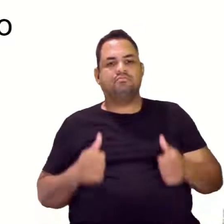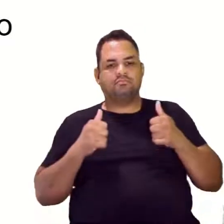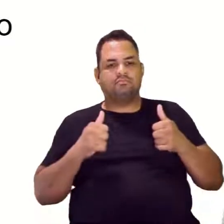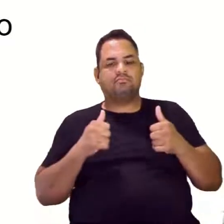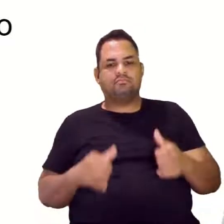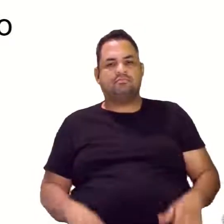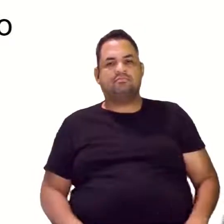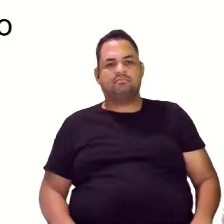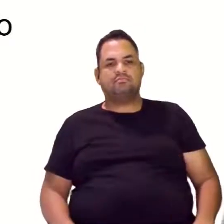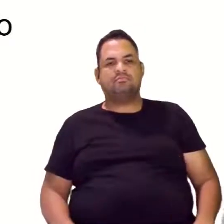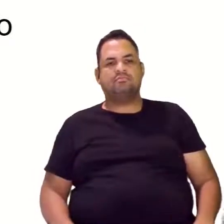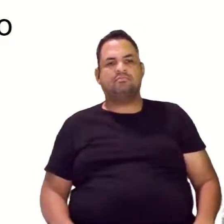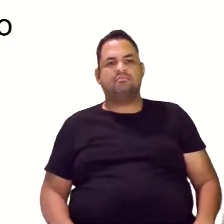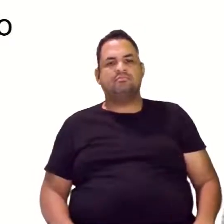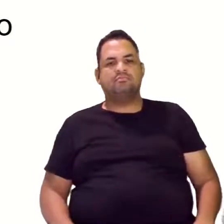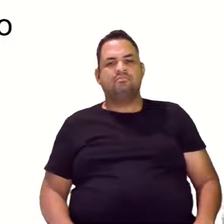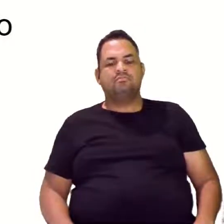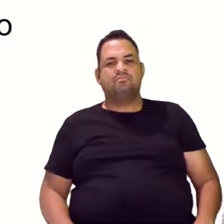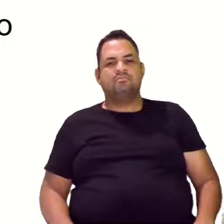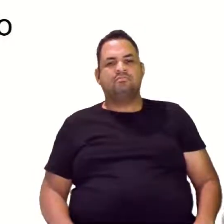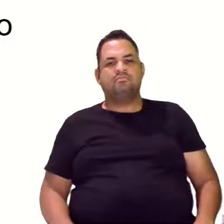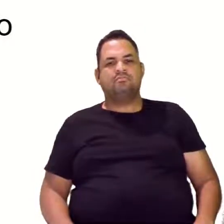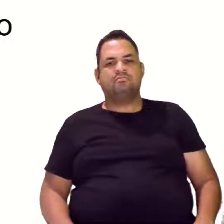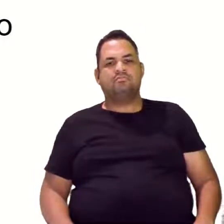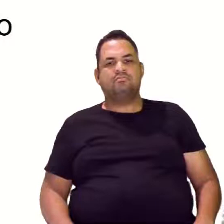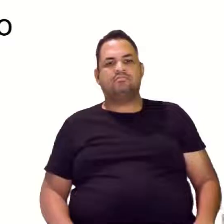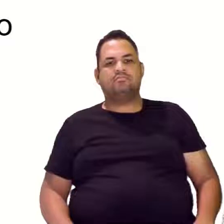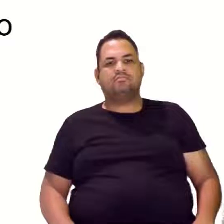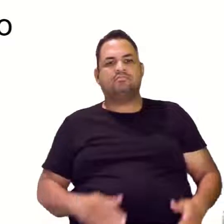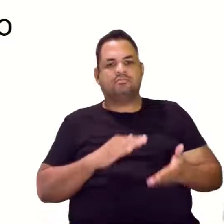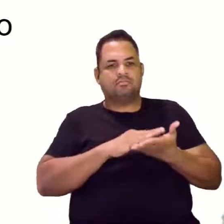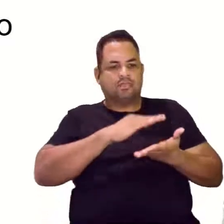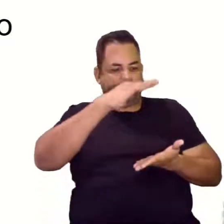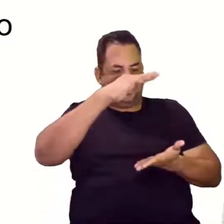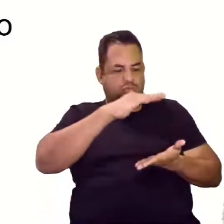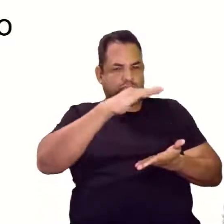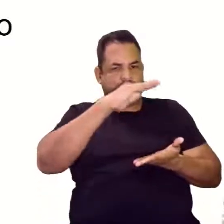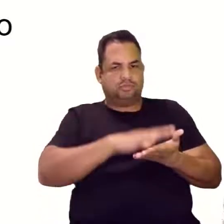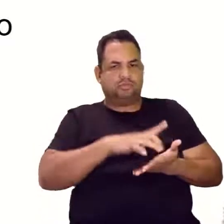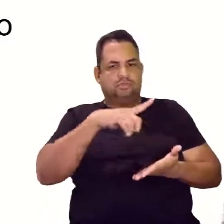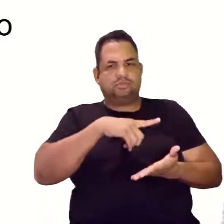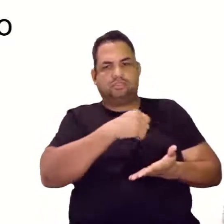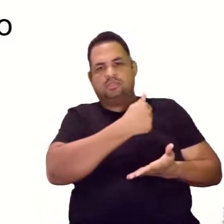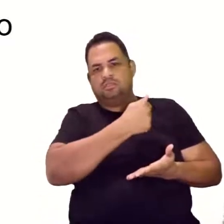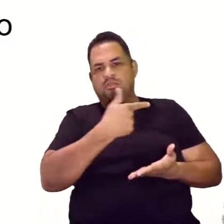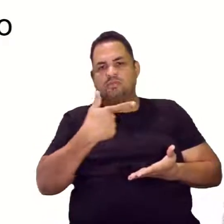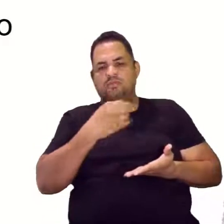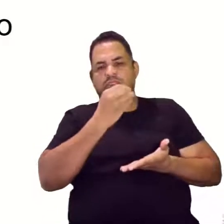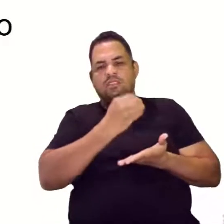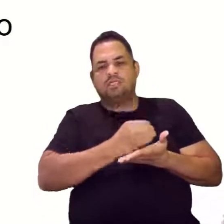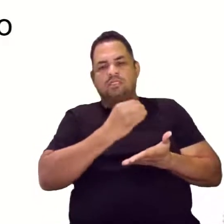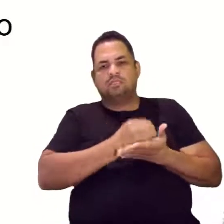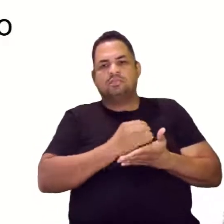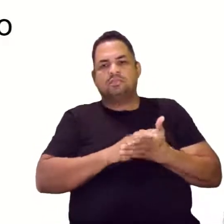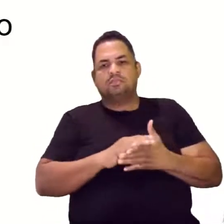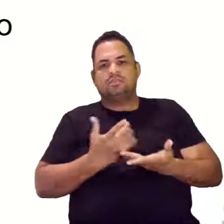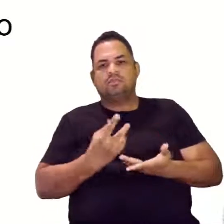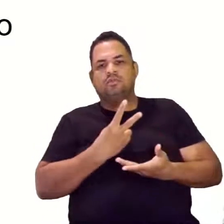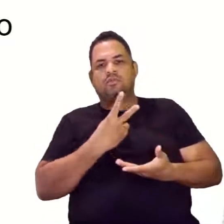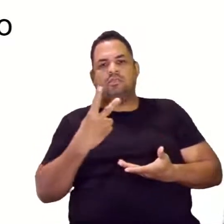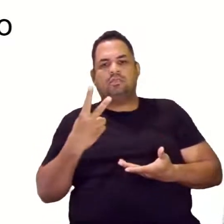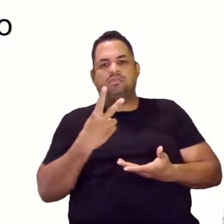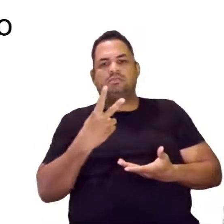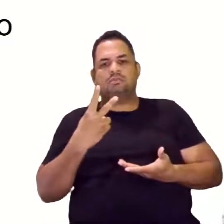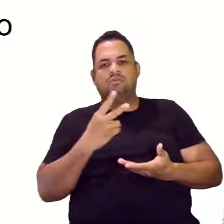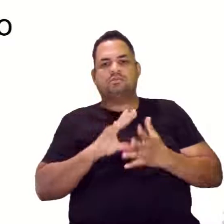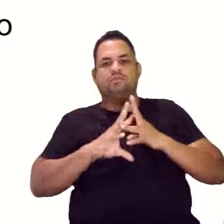Beleza, né? Legal. Então a gente está falando que o pack é um pacote que já vem com 12, tá? Isso. Então se vai comprar 2 packs, a gente